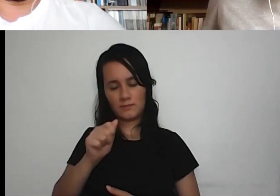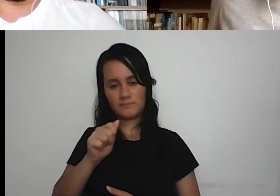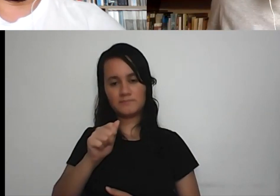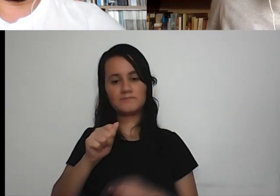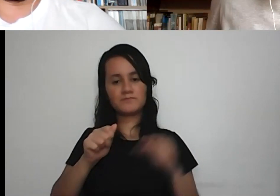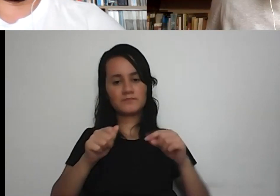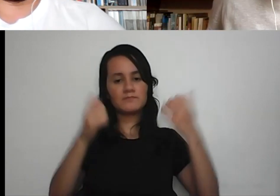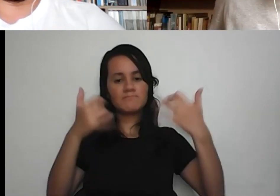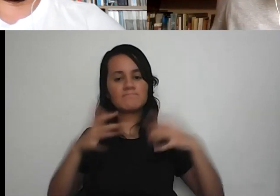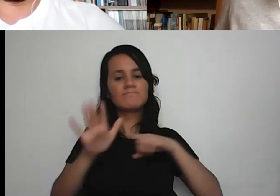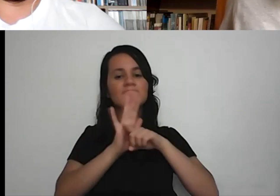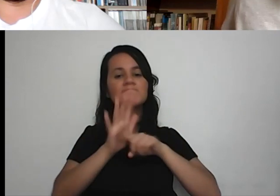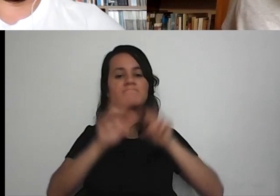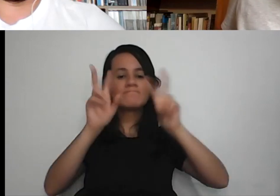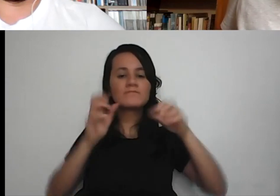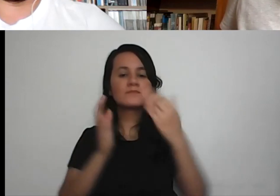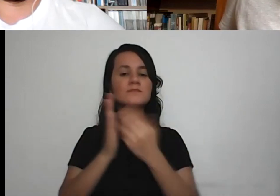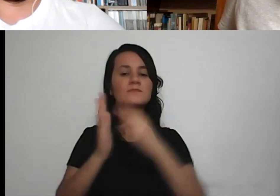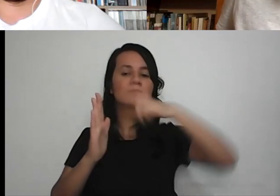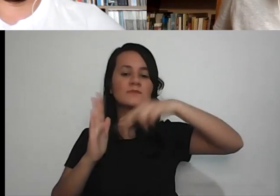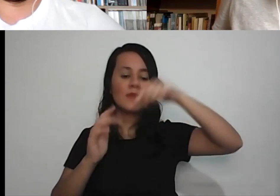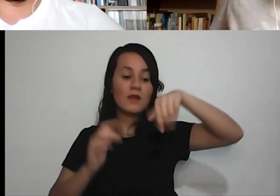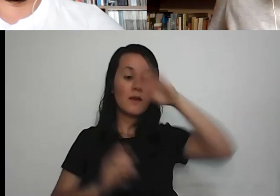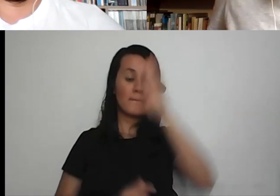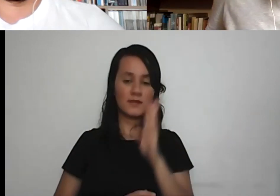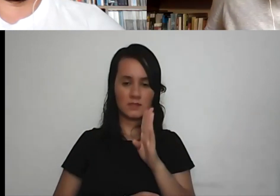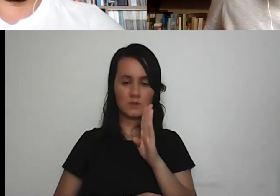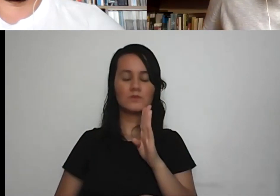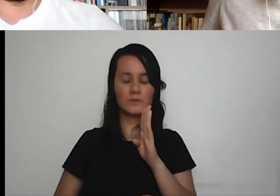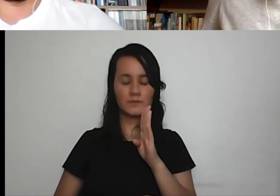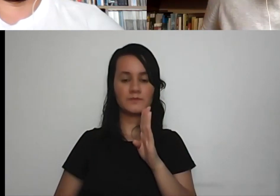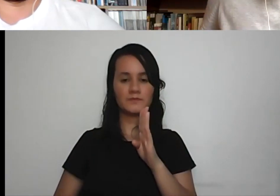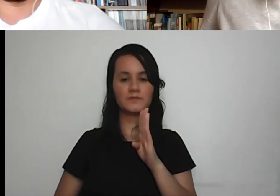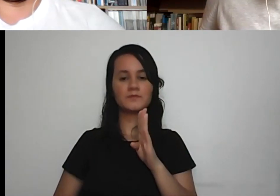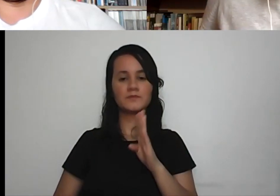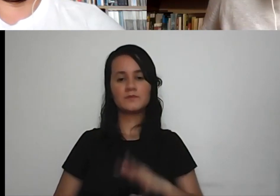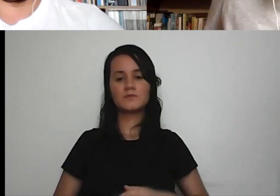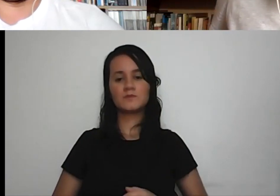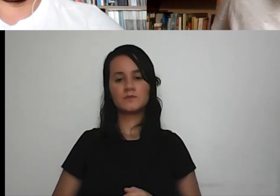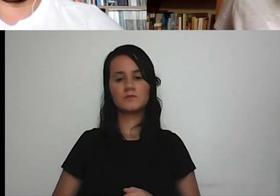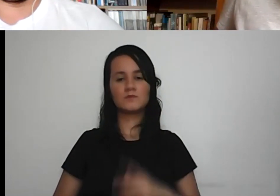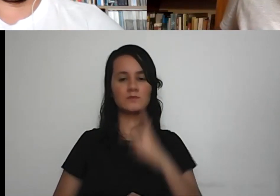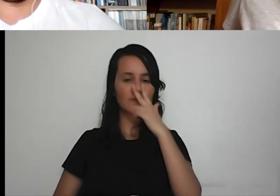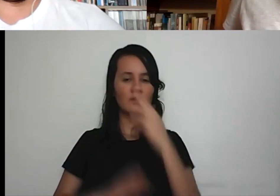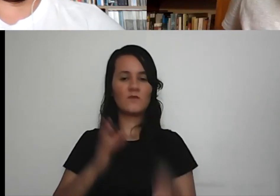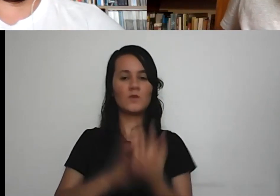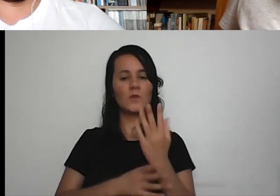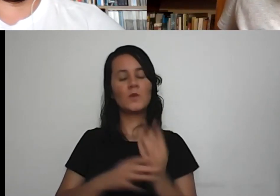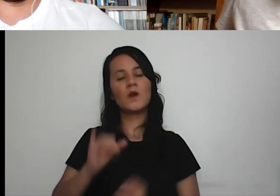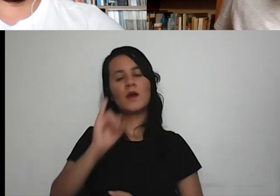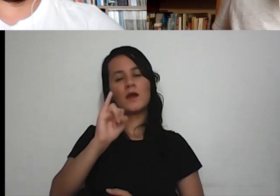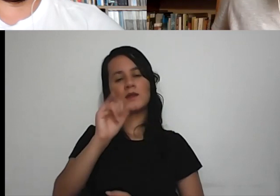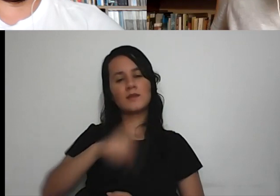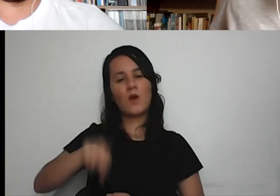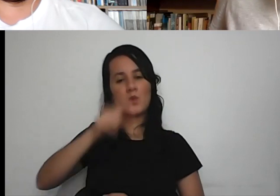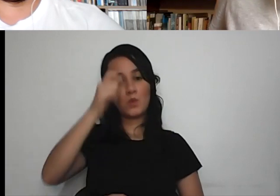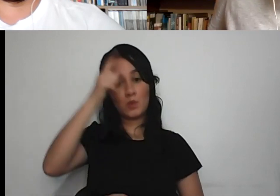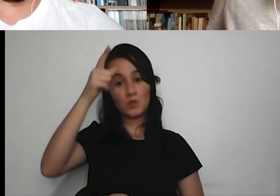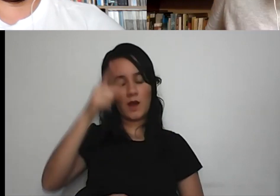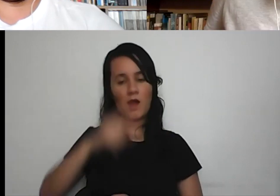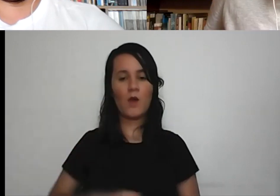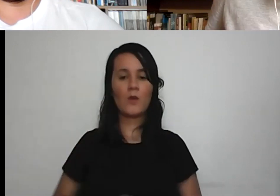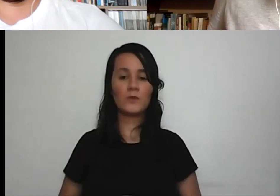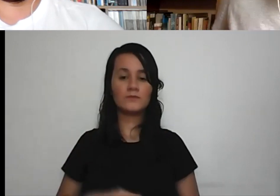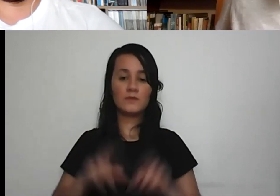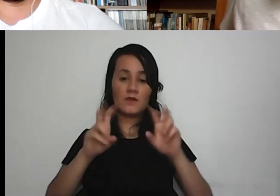livros e leitura que costuma ser feita no Brasil, né? Se eu não me engano, é a Fundação do Itaú Cultural que faz. Tem algumas coisas muito